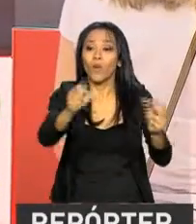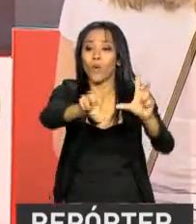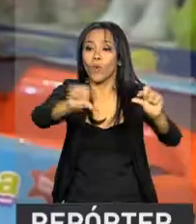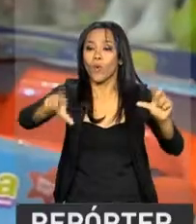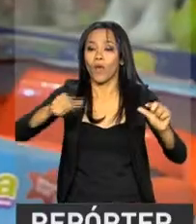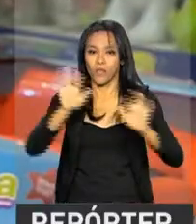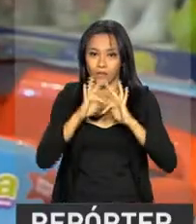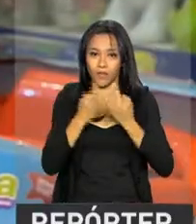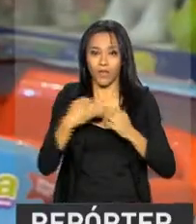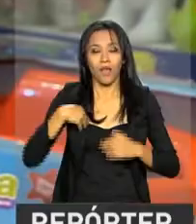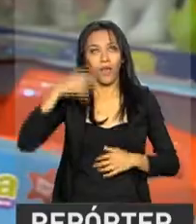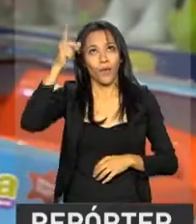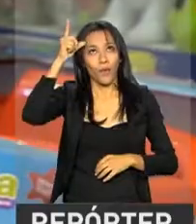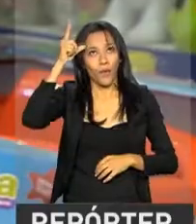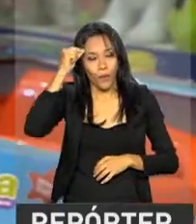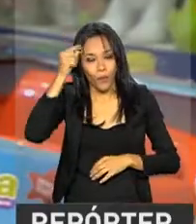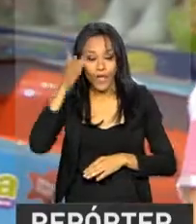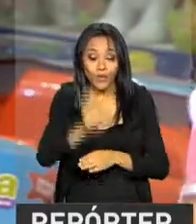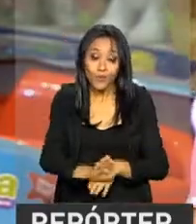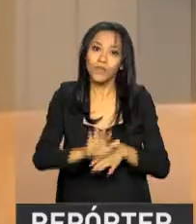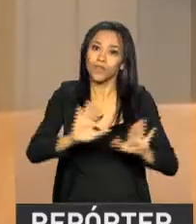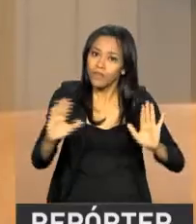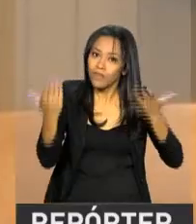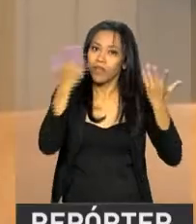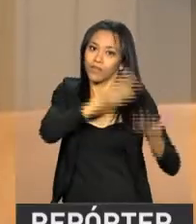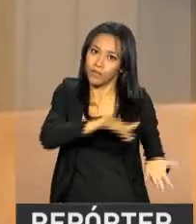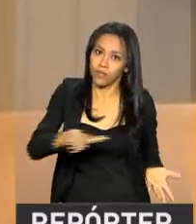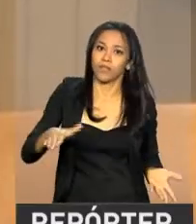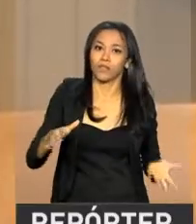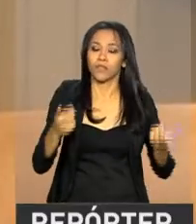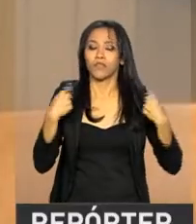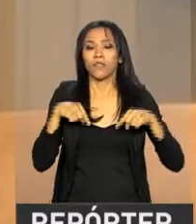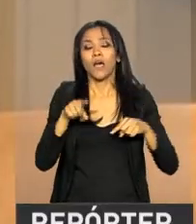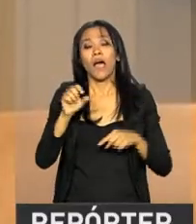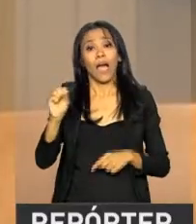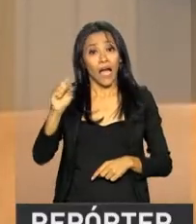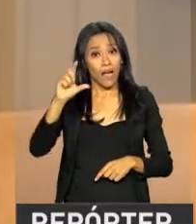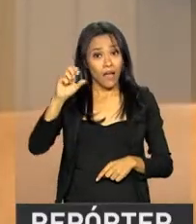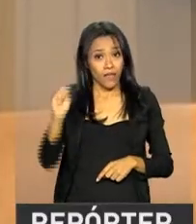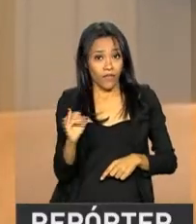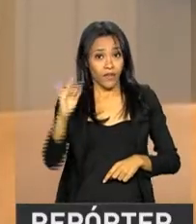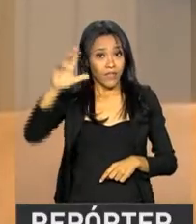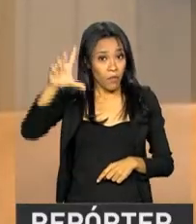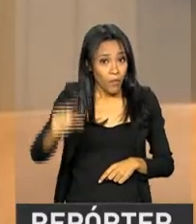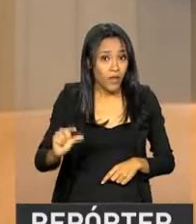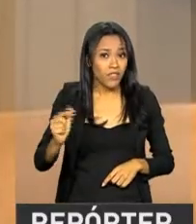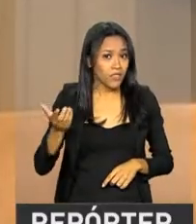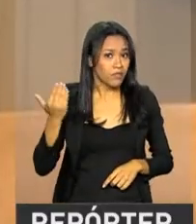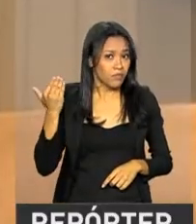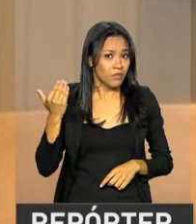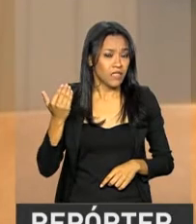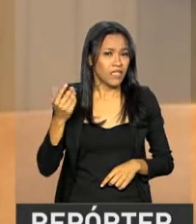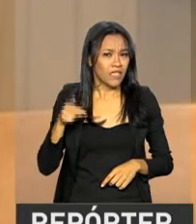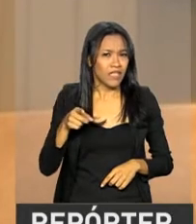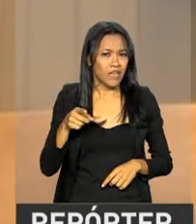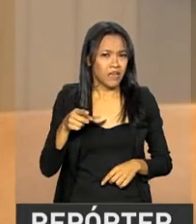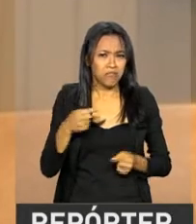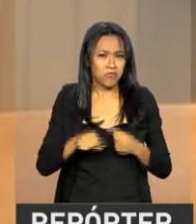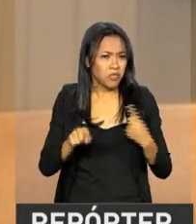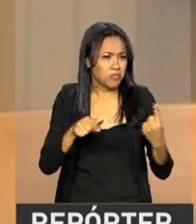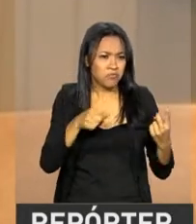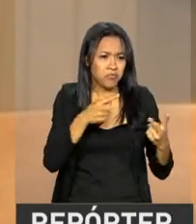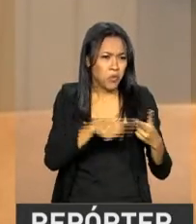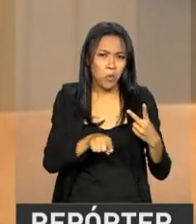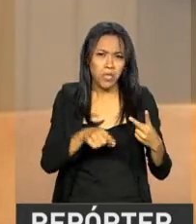famílias e ajuda na festa os pequenos a inflação mais baixo mesmo daqueles itens que não tem tanto a ver se fundindo as crianças